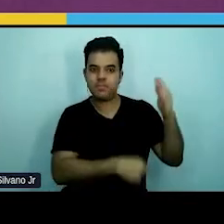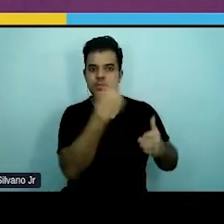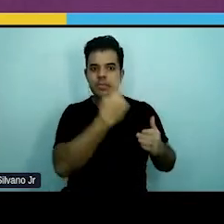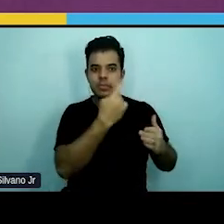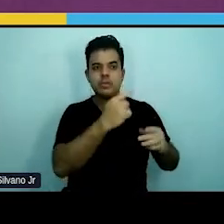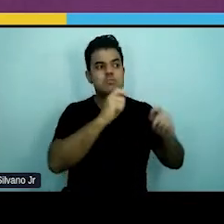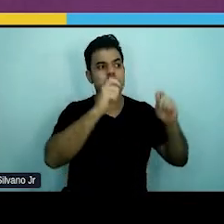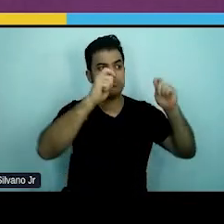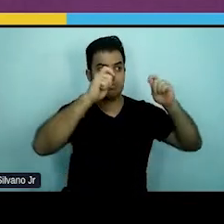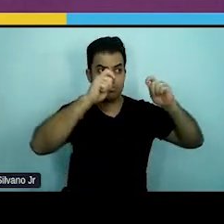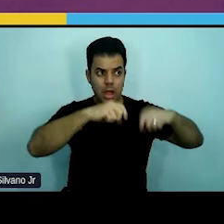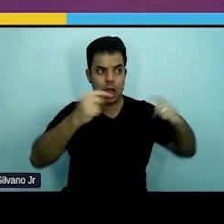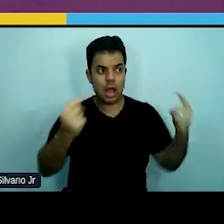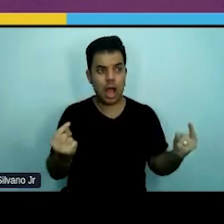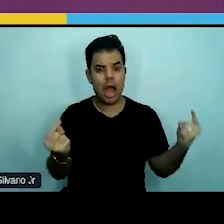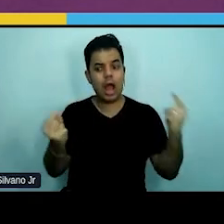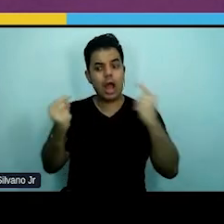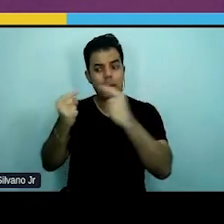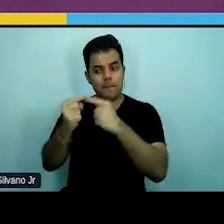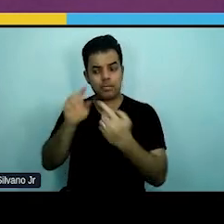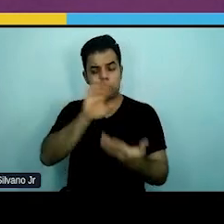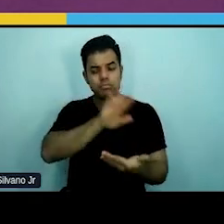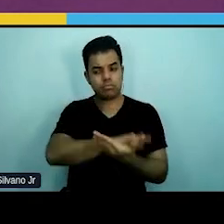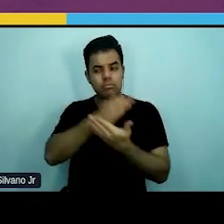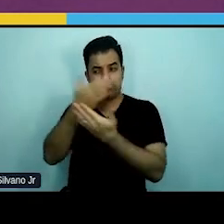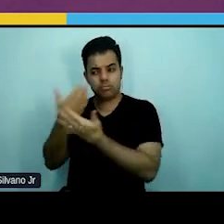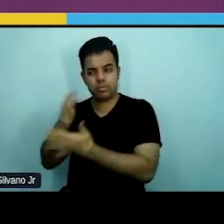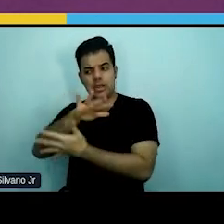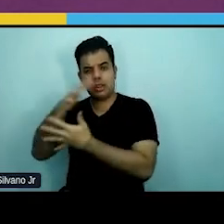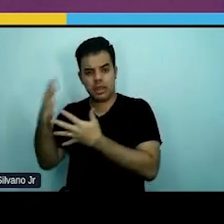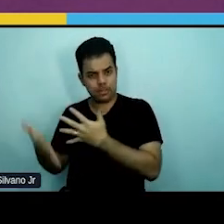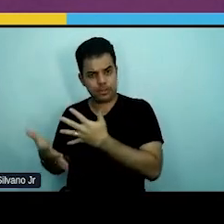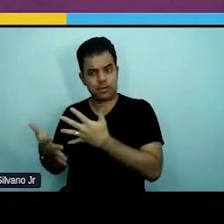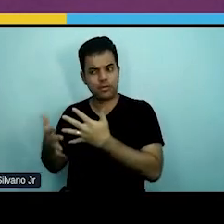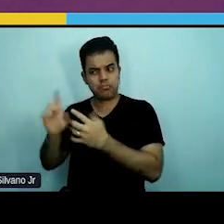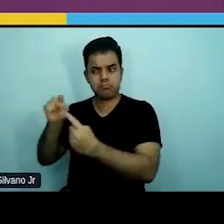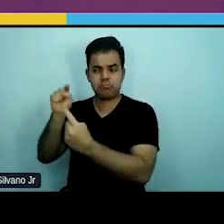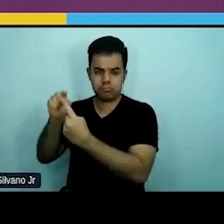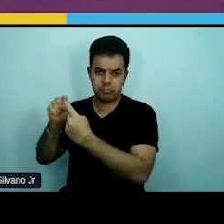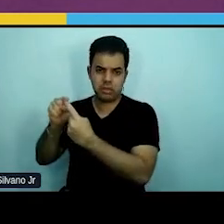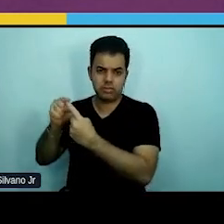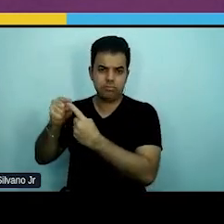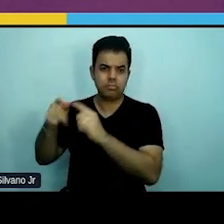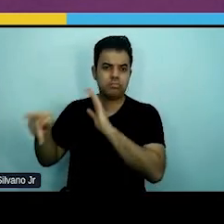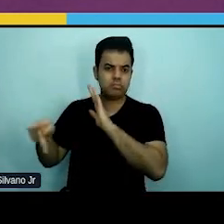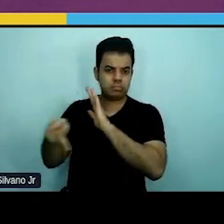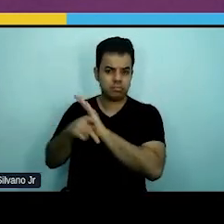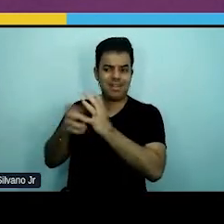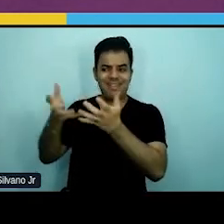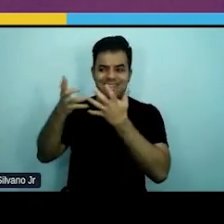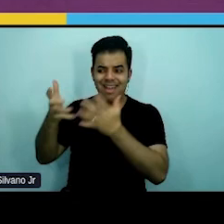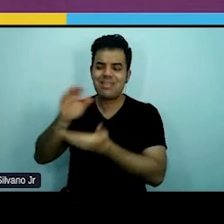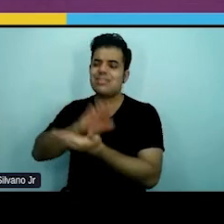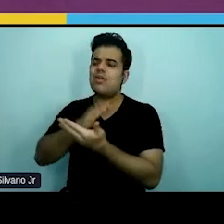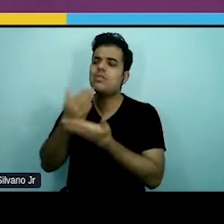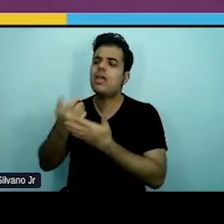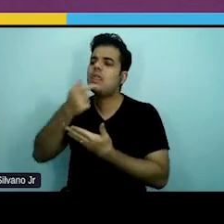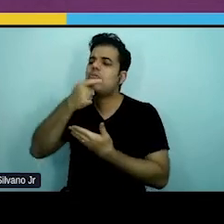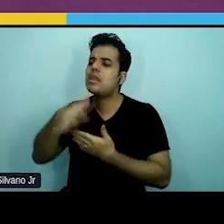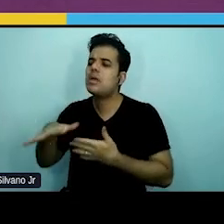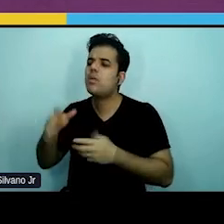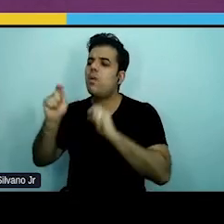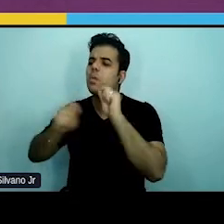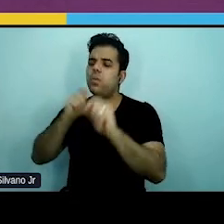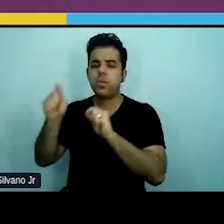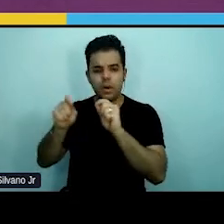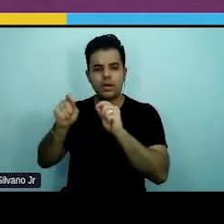uma possível respectiva tradução, tá? Numa língua alvo, que seria a língua que você quer traduzir. E aí, nessa nossa